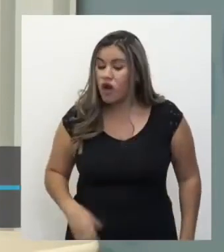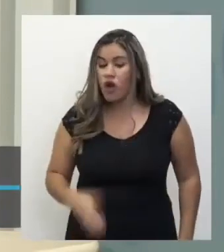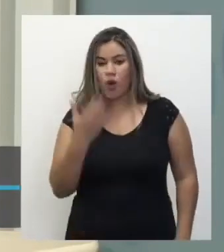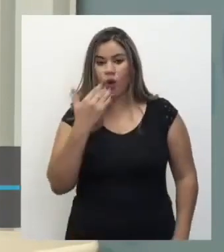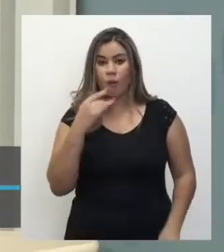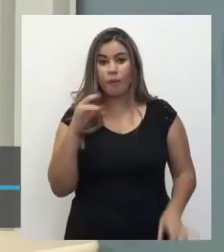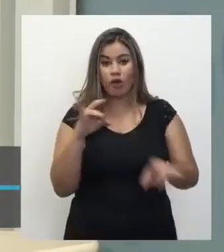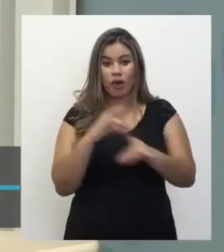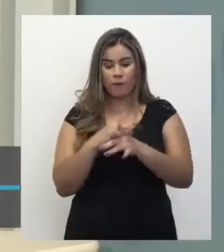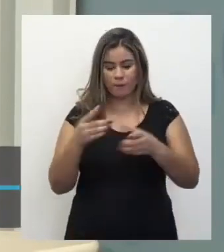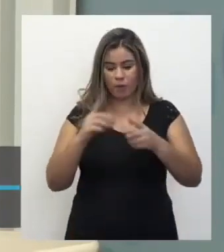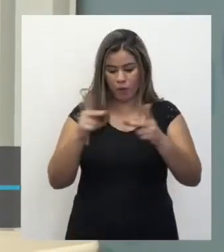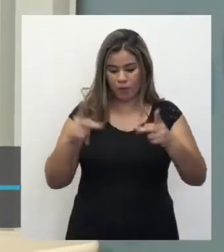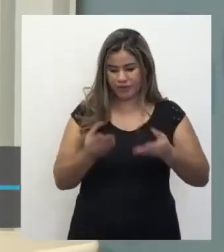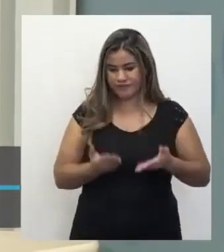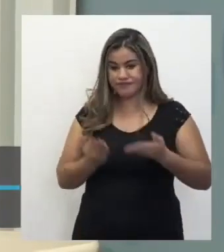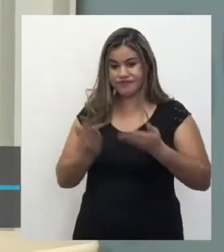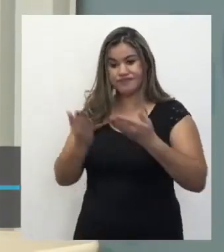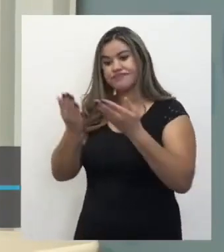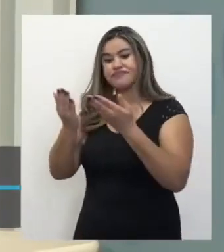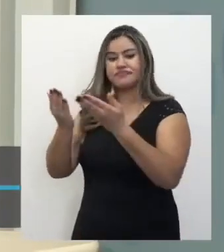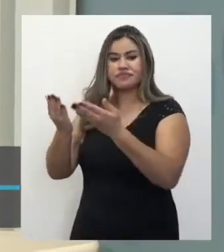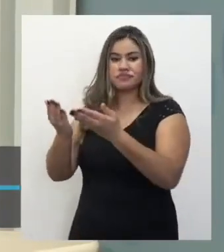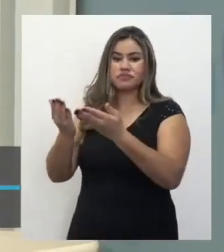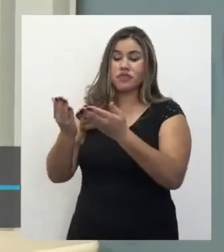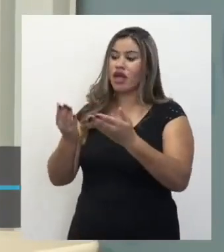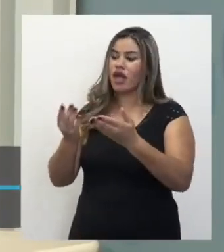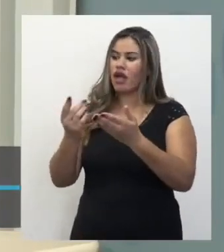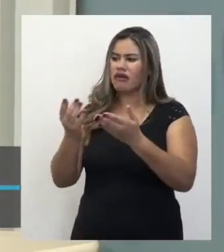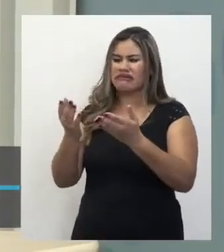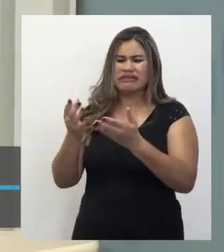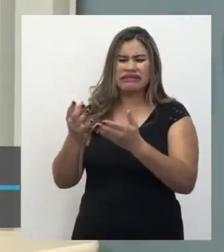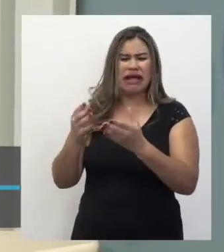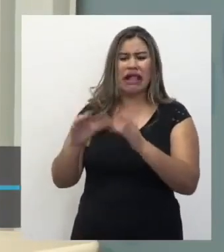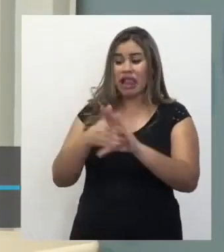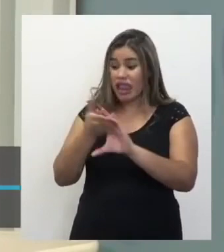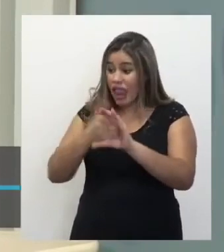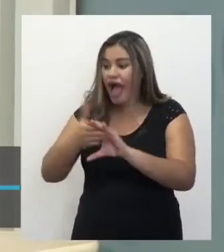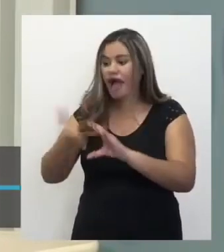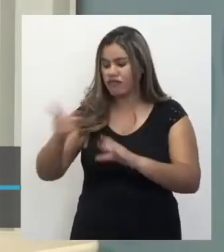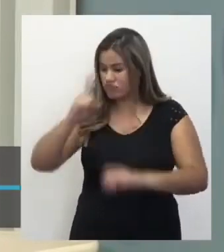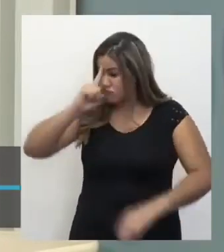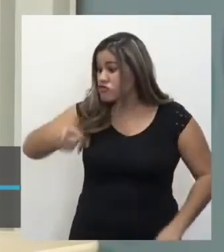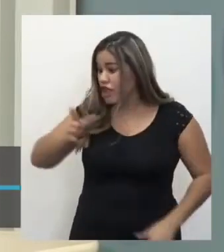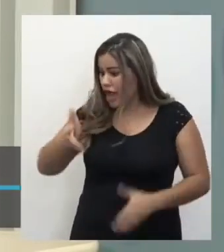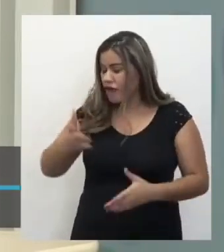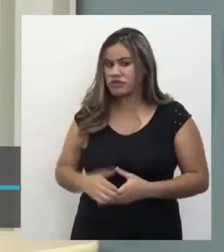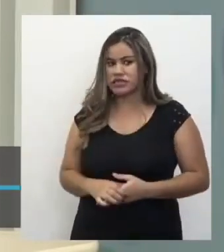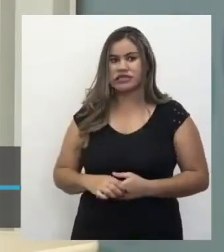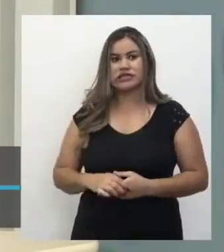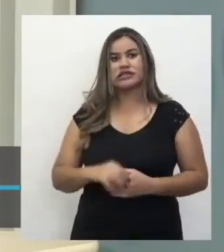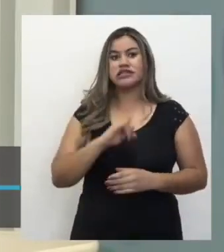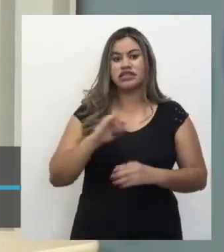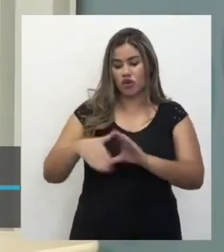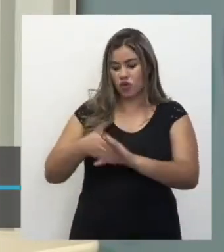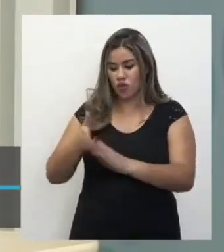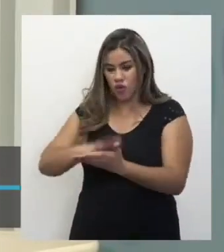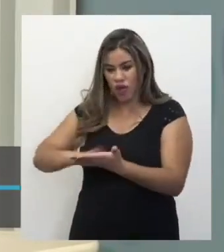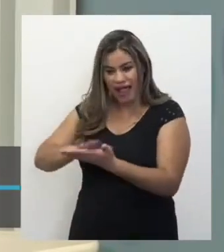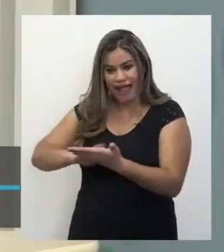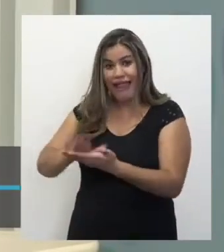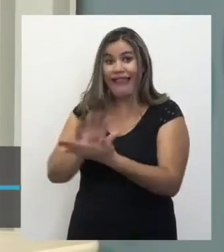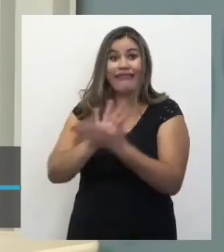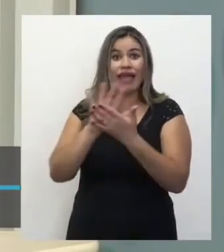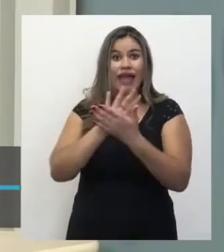né? Pegava o prato, chegava tarde, né? Lava o seu prato. Lava o prato. E ai de mim se deixasse lá no dia seguinte, né? O prato sujo,